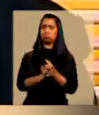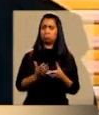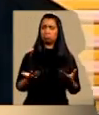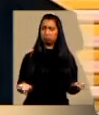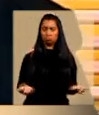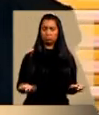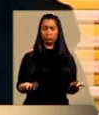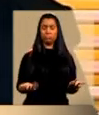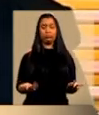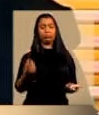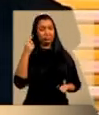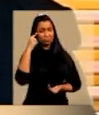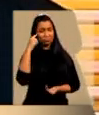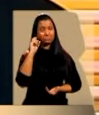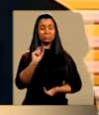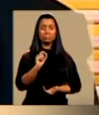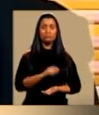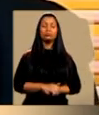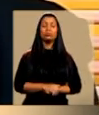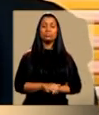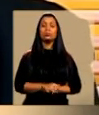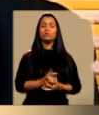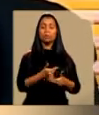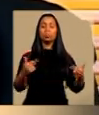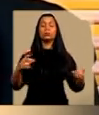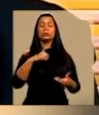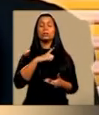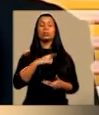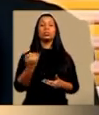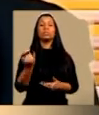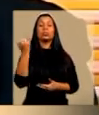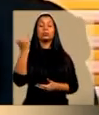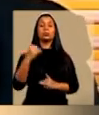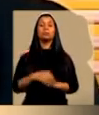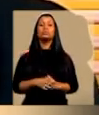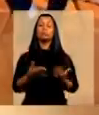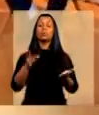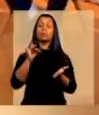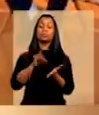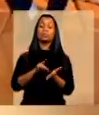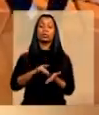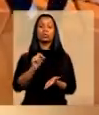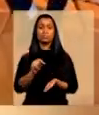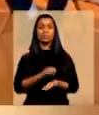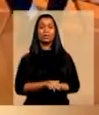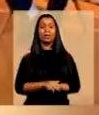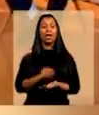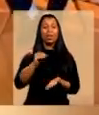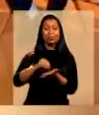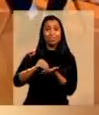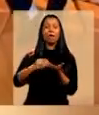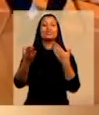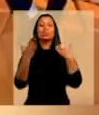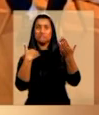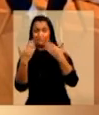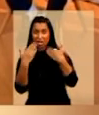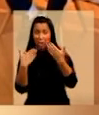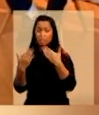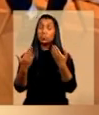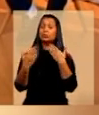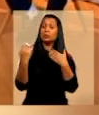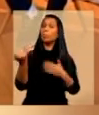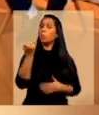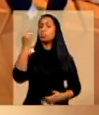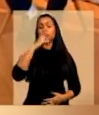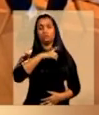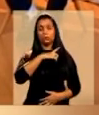né? Ou, enfim, eu acredito que tem essa questão. É importante Na verdade, é a falta do diálogo, né? O diálogo